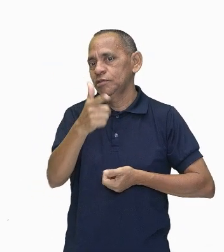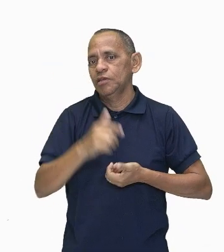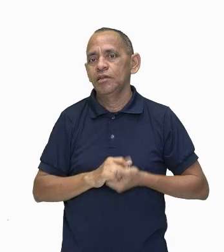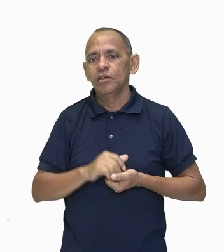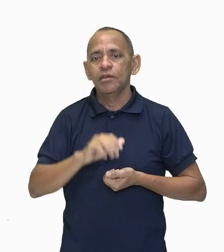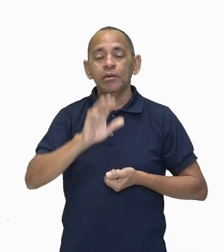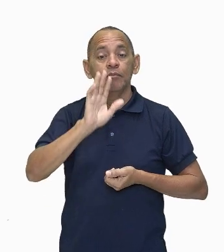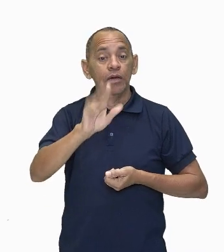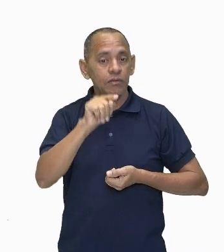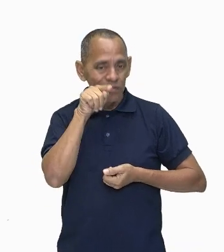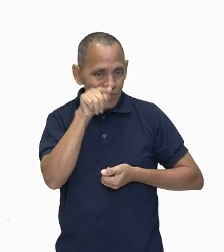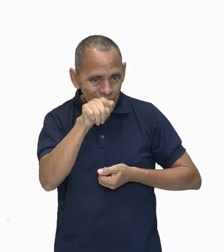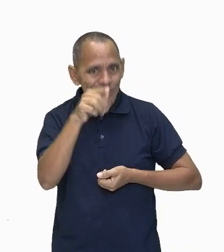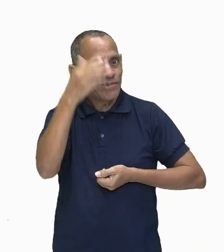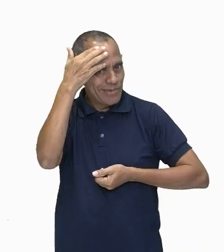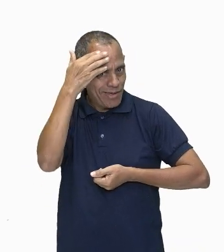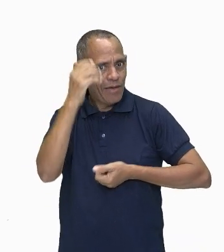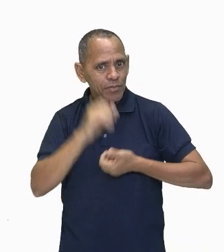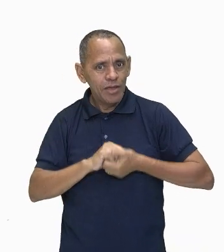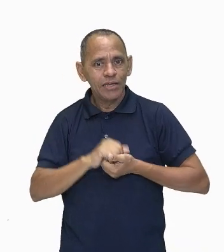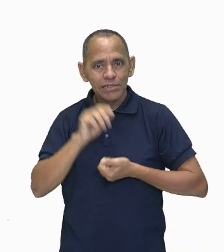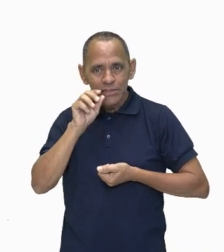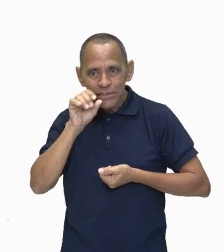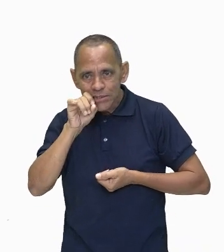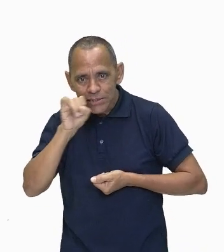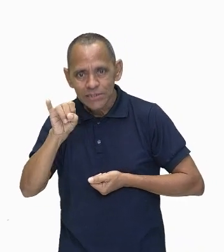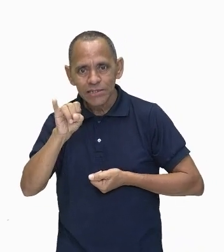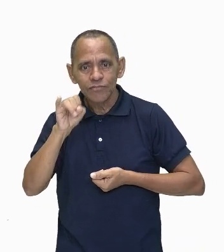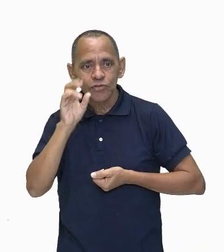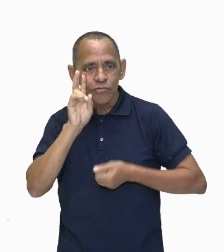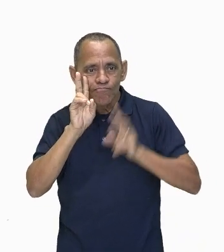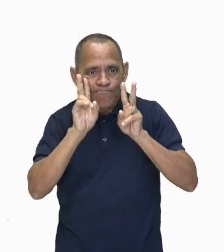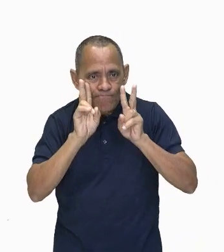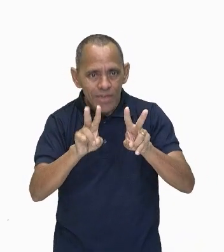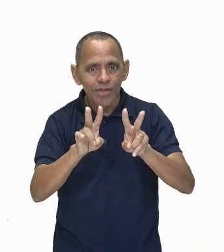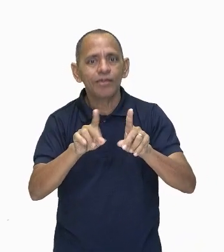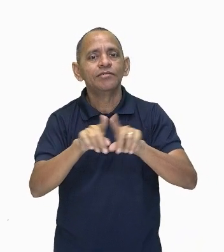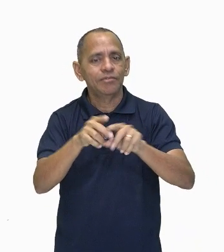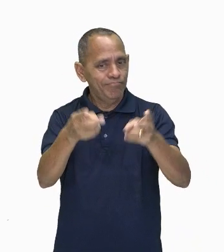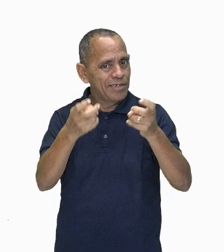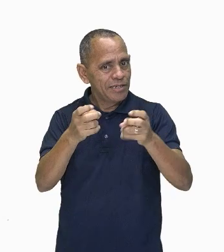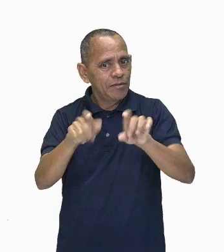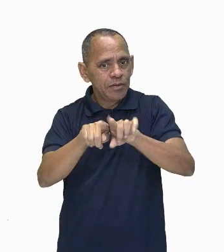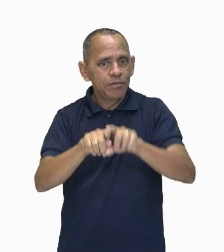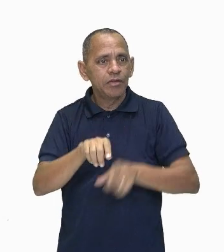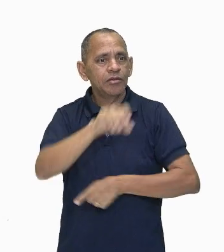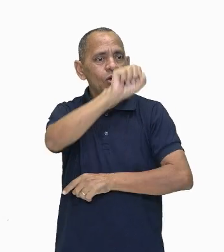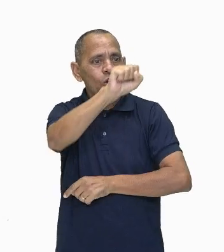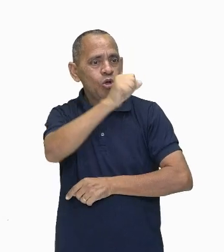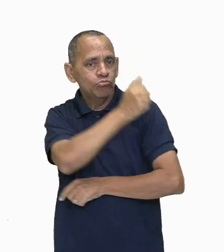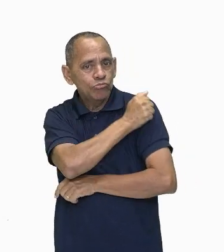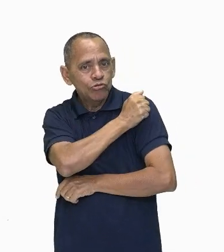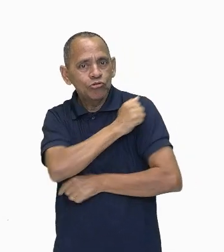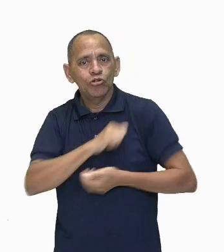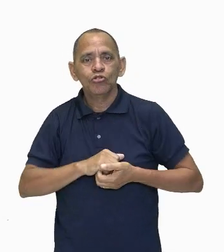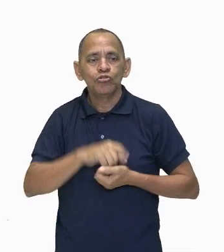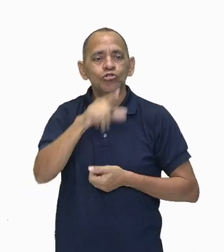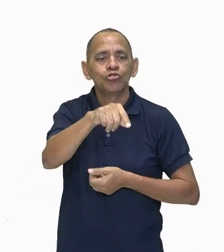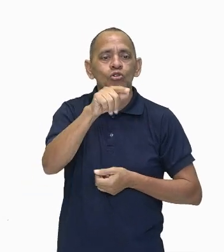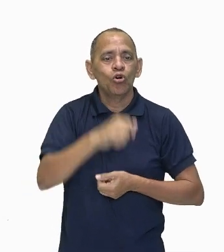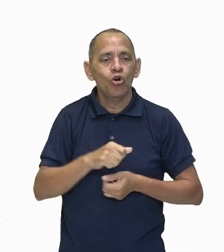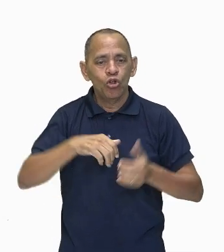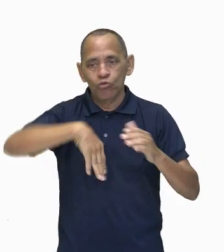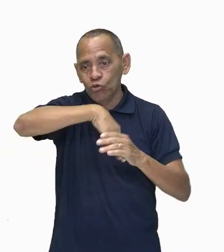sabe que é a tabela de frequência quando você bater o olho, tá bom? E aí está aí o número de alunos. 8 alunos que preferem futebol,